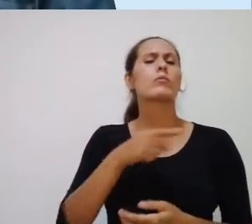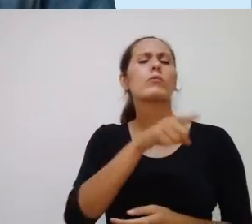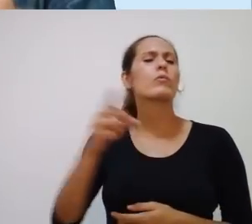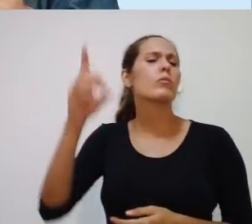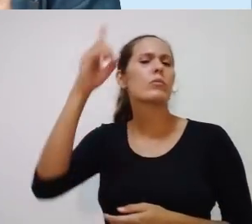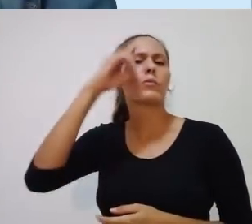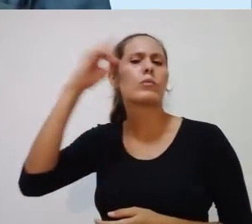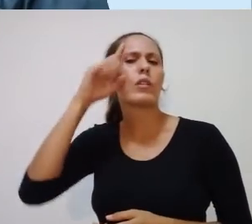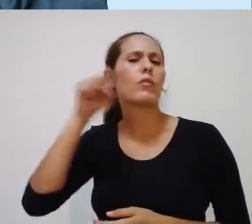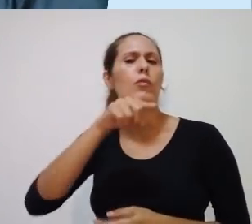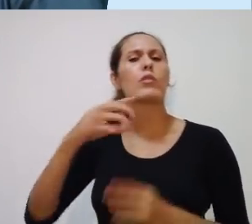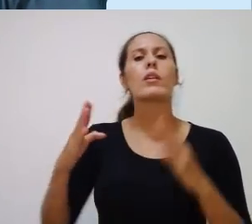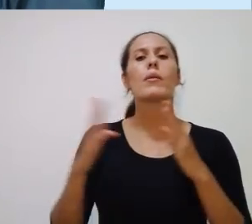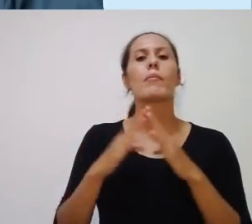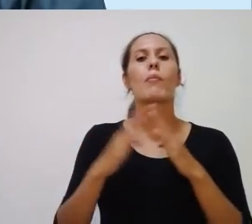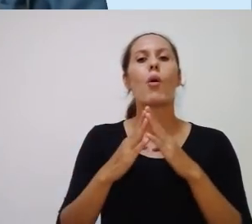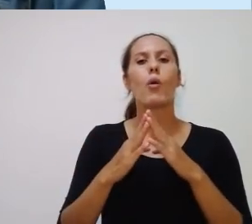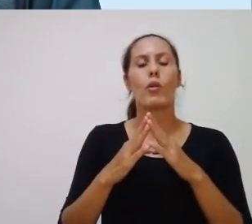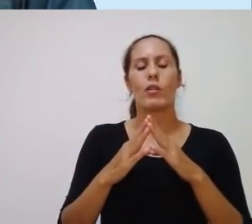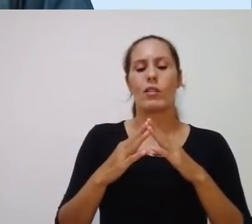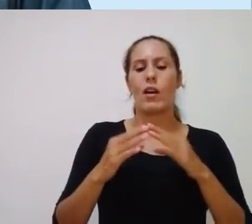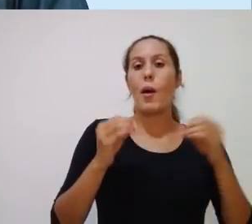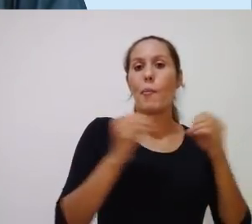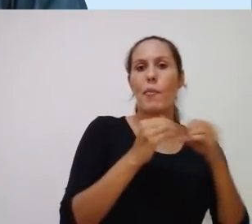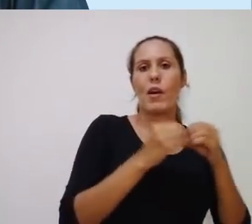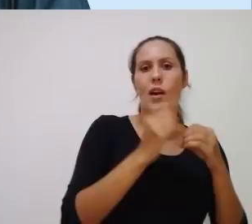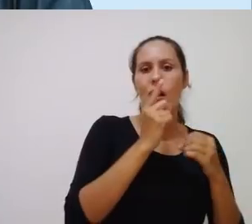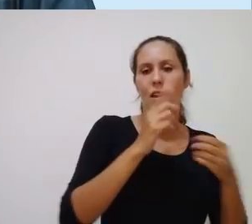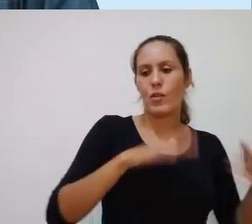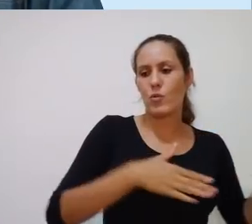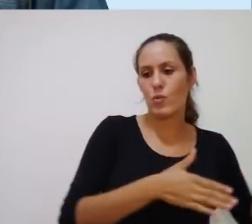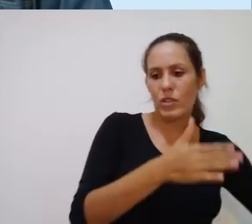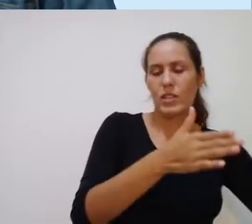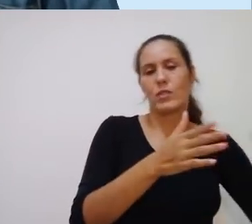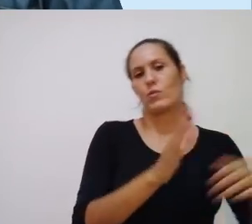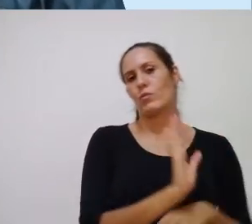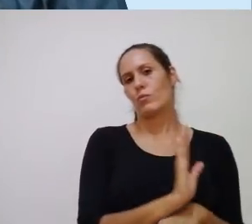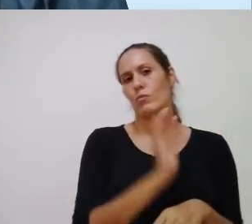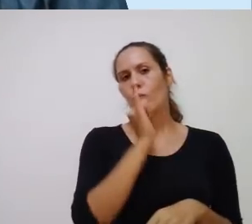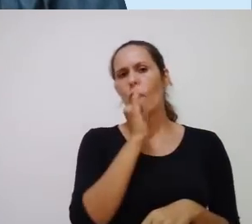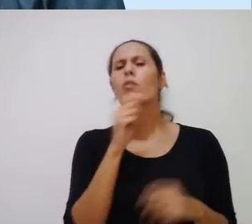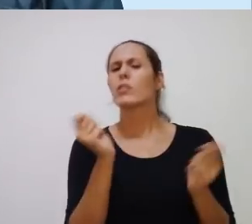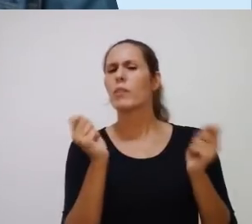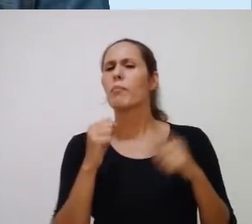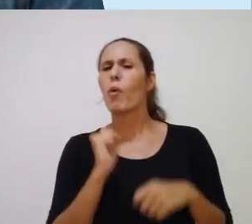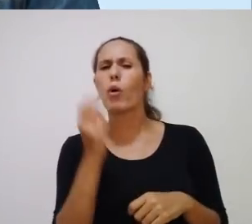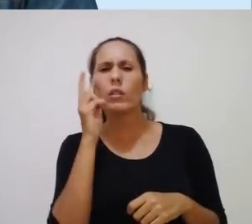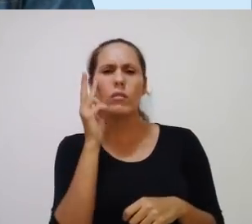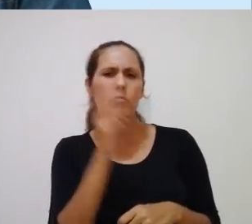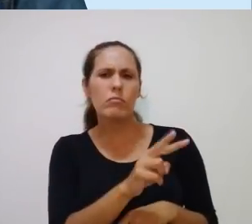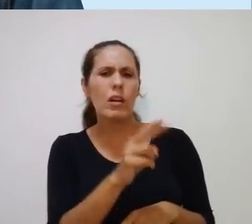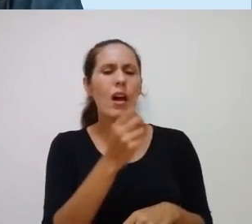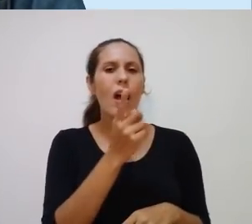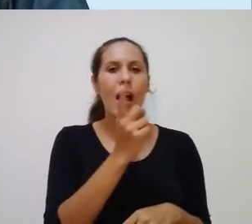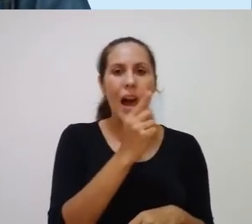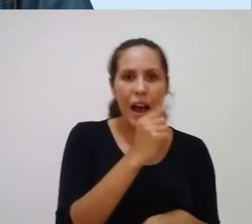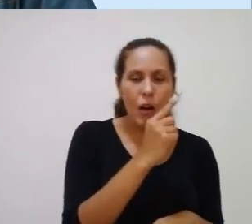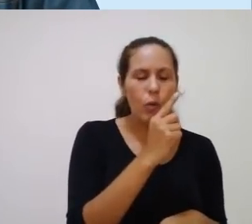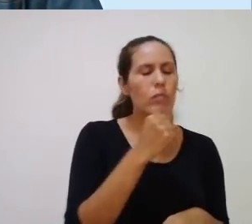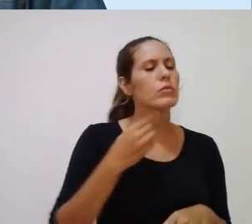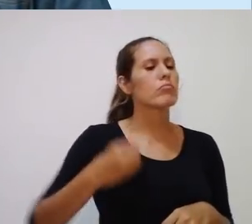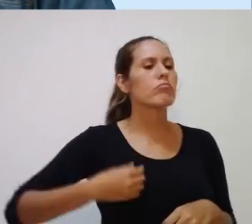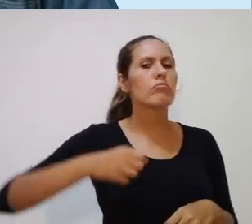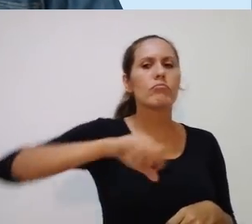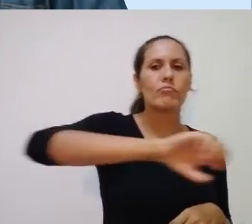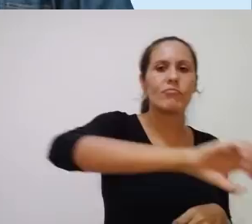rio, sim, perto de um córrego, você pode coletar ali simplesmente a amostra da água e você pode estabelecer com o